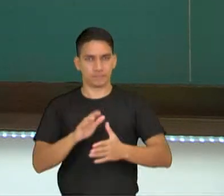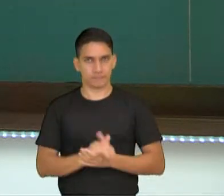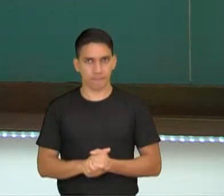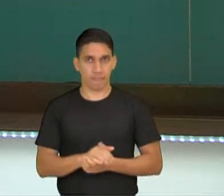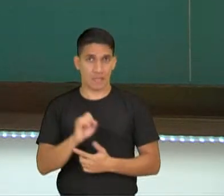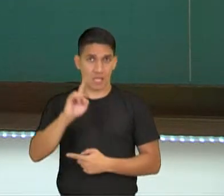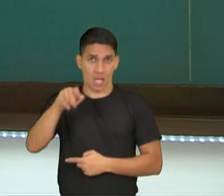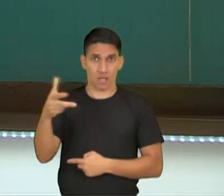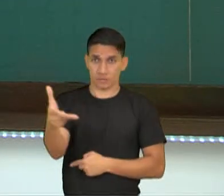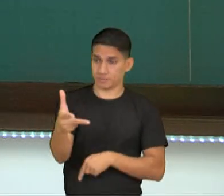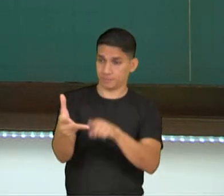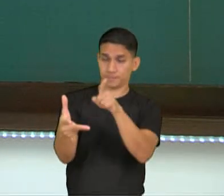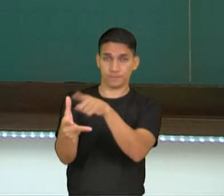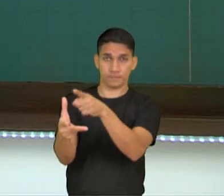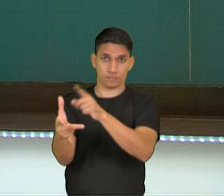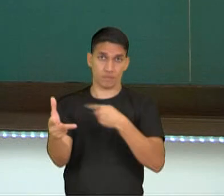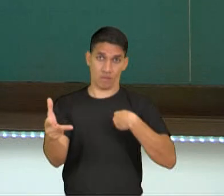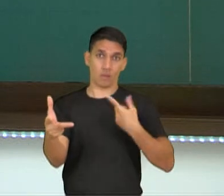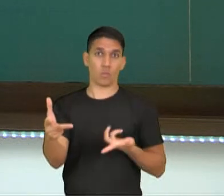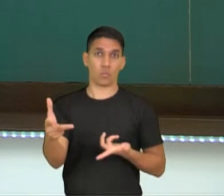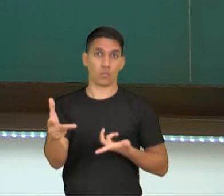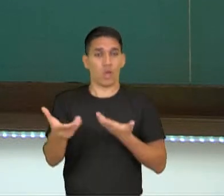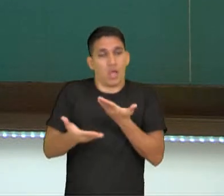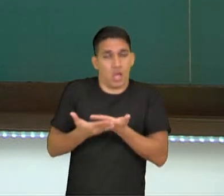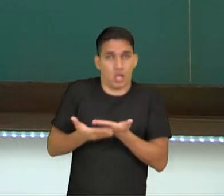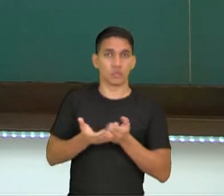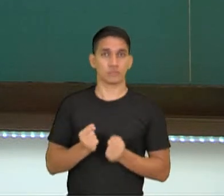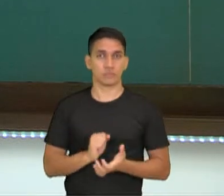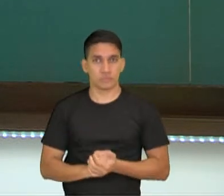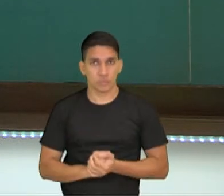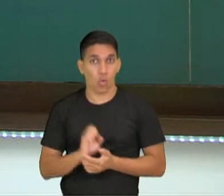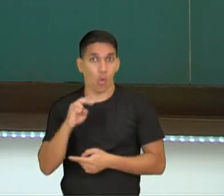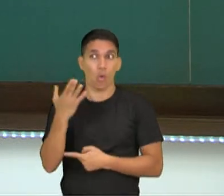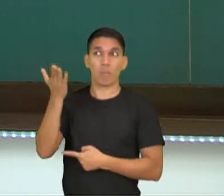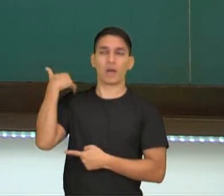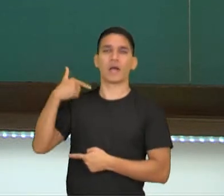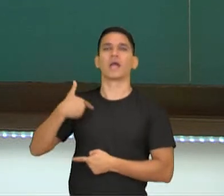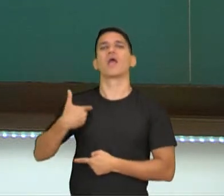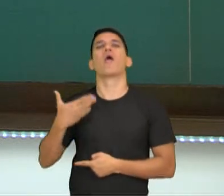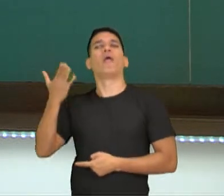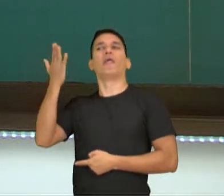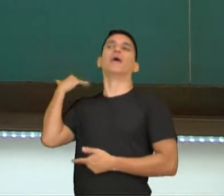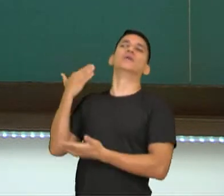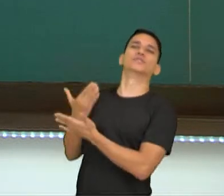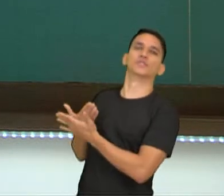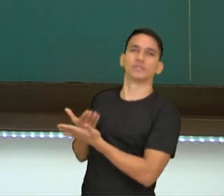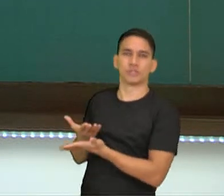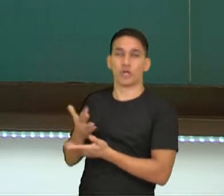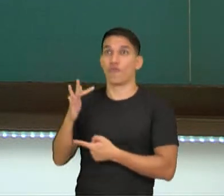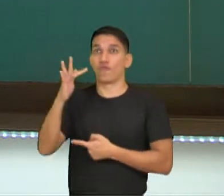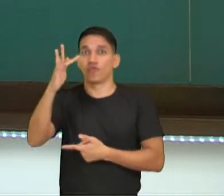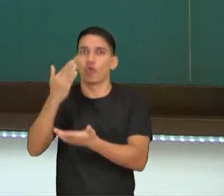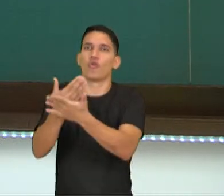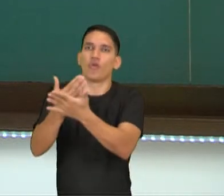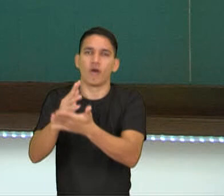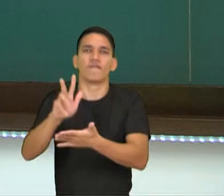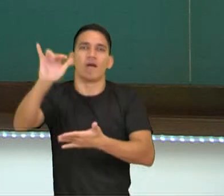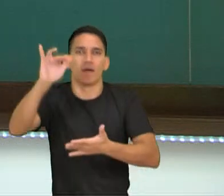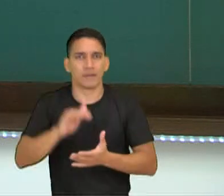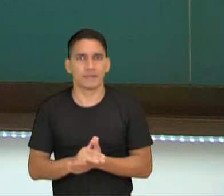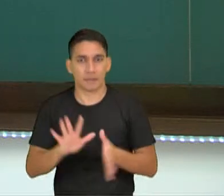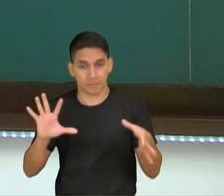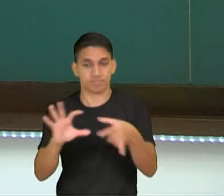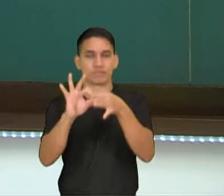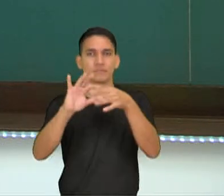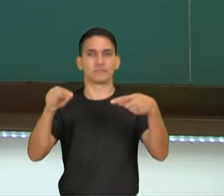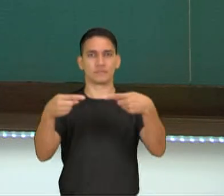refiro à primeira pessoa do singular, eu estudo, ou no passado, estudei, no futuro estudarei e por aí vai. São várias as